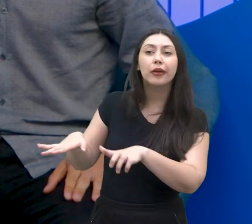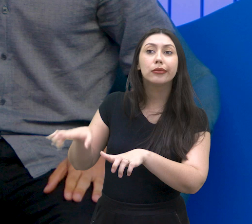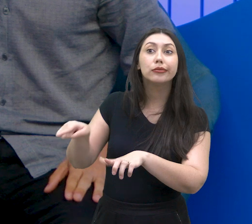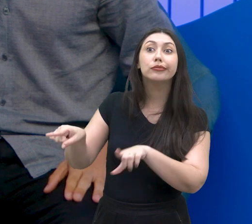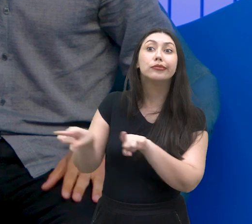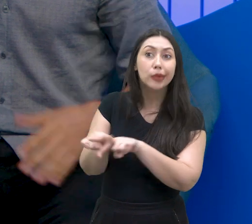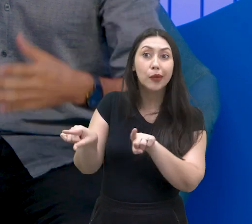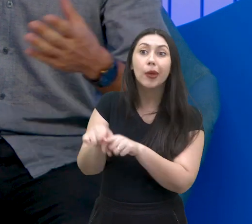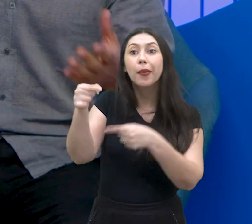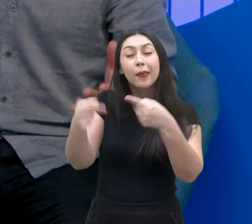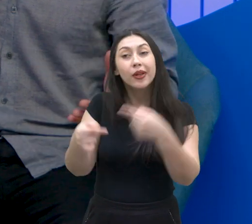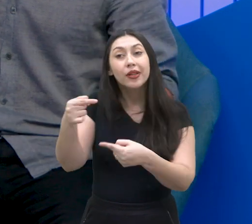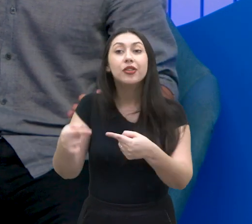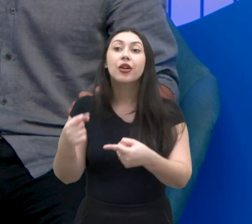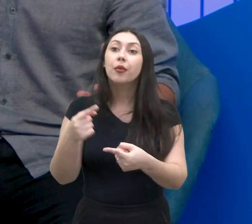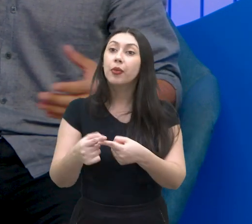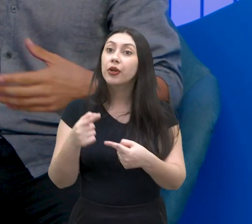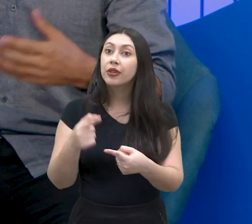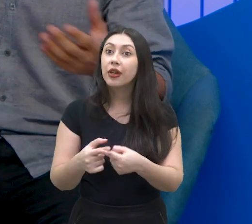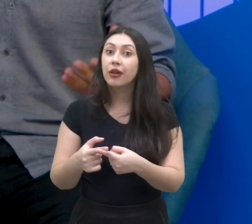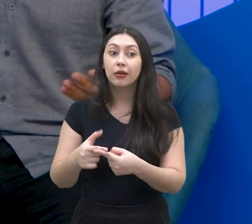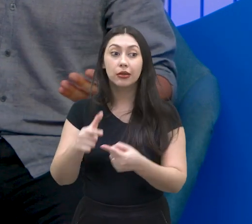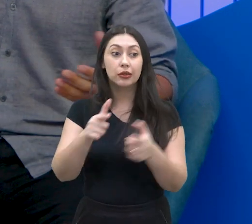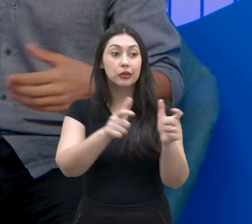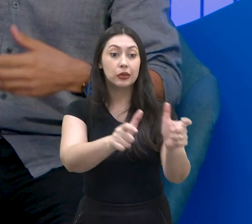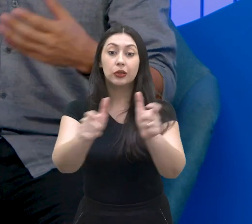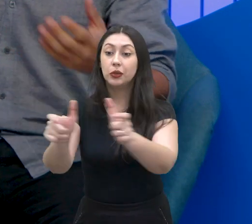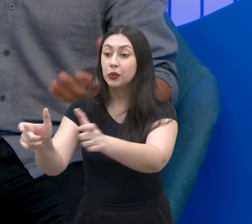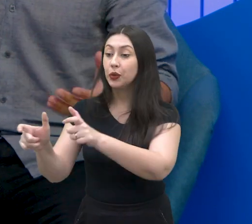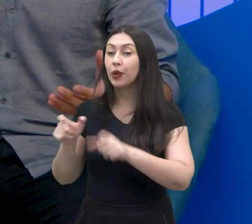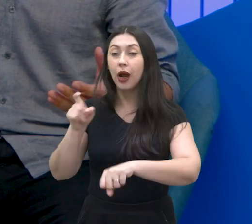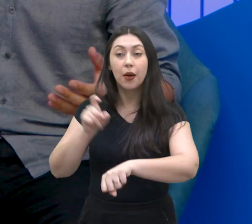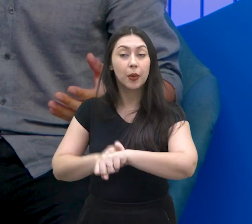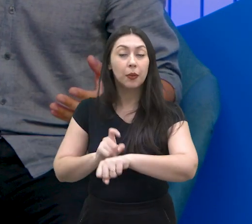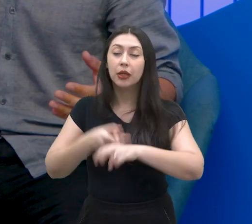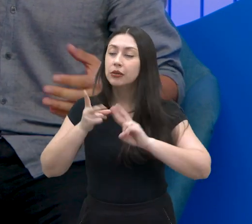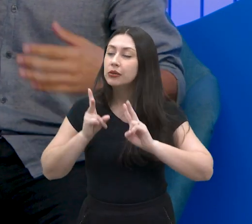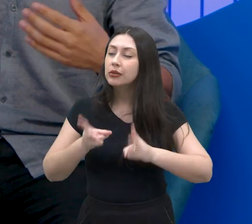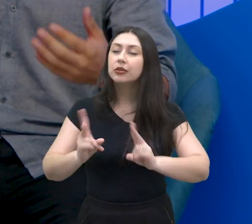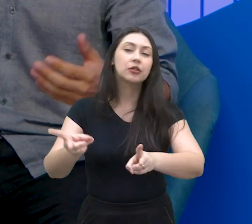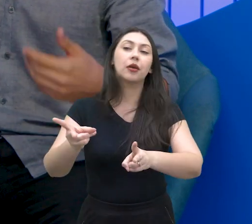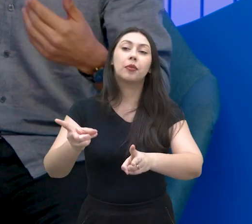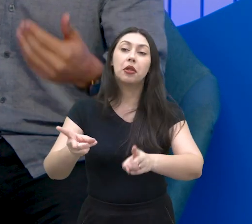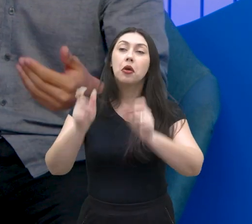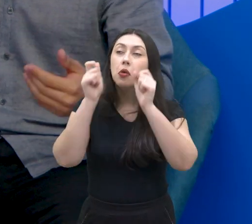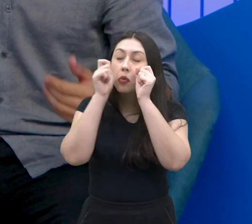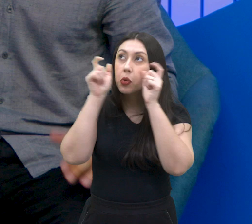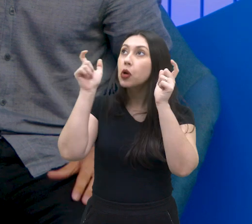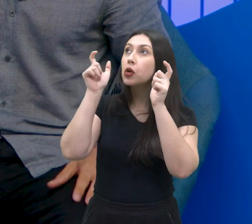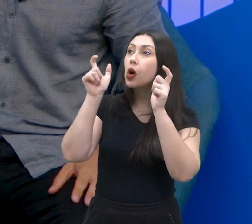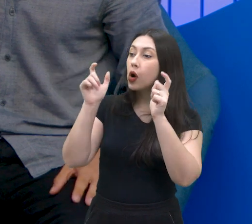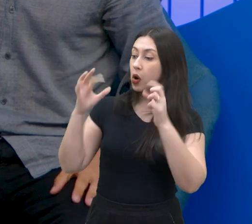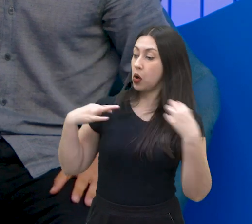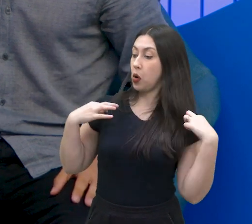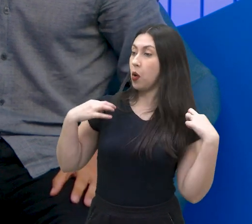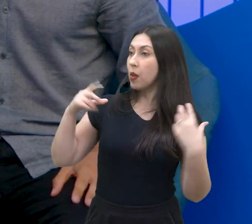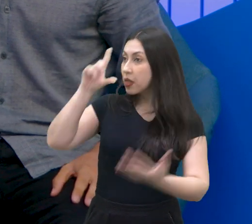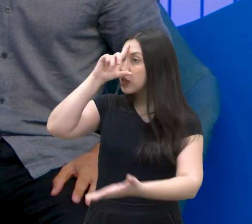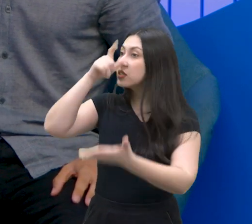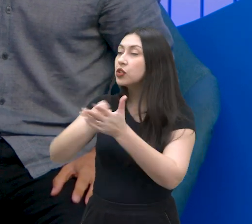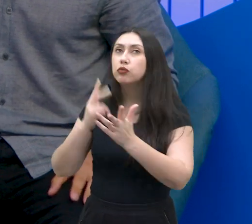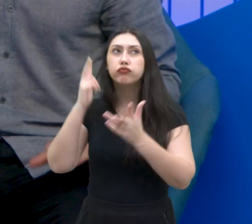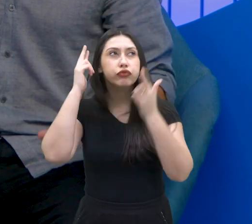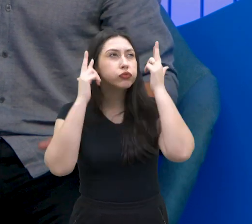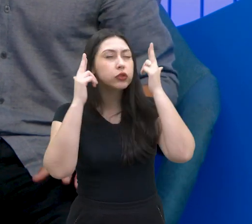ato político, afinal a política está em todos os momentos, desde a hora que a gente acorda, escolhe uma roupa, escolhe um corte